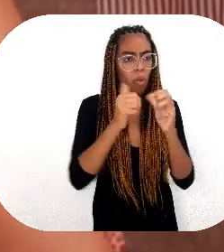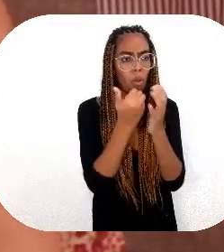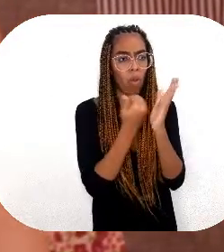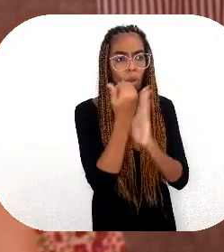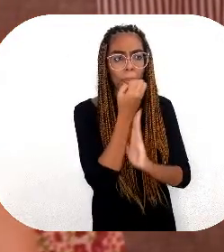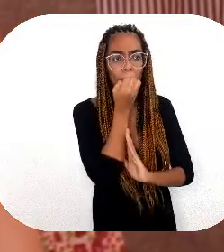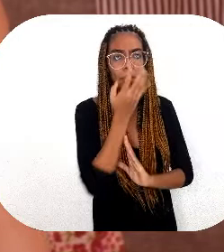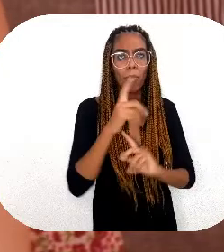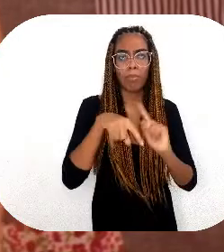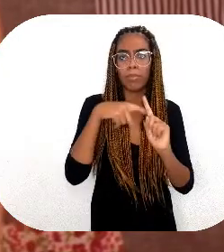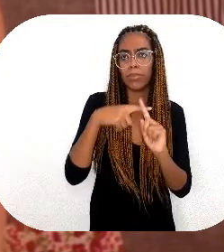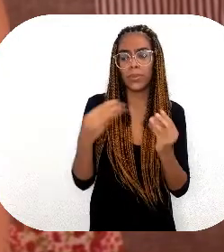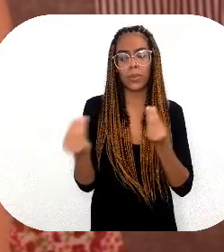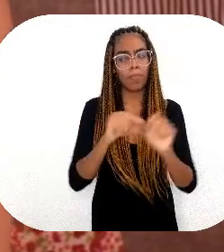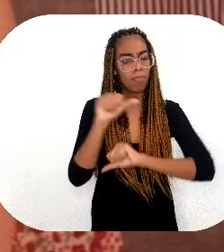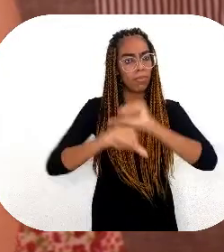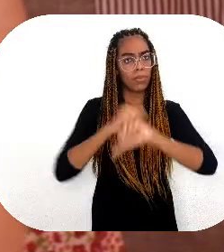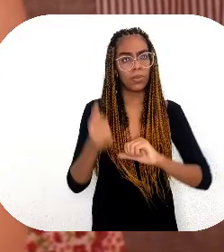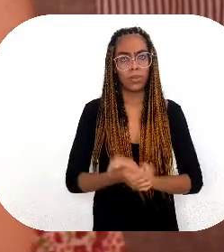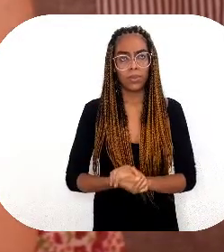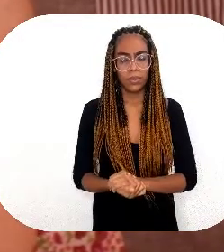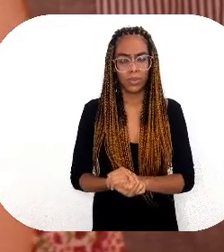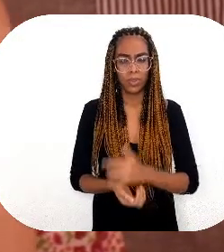bonito, inteligente, ágil, beautiful, tudo isso?